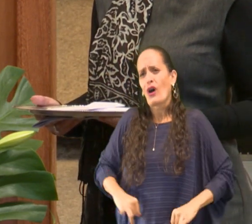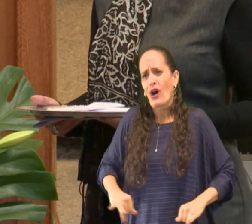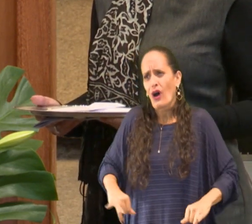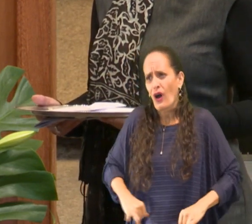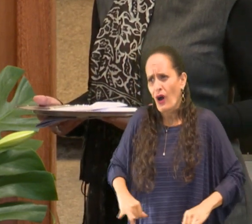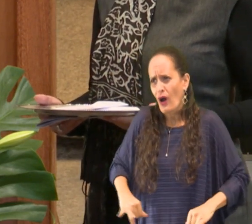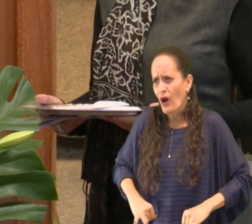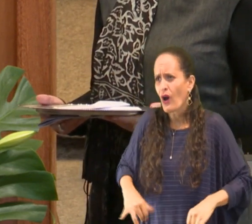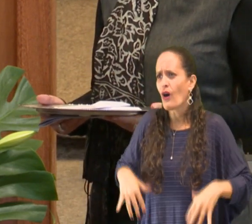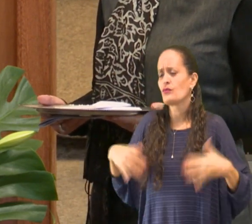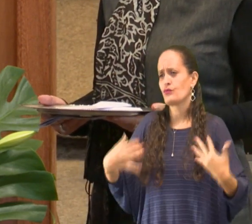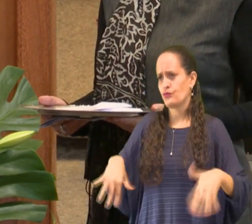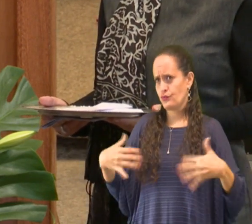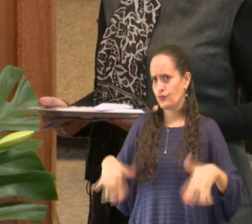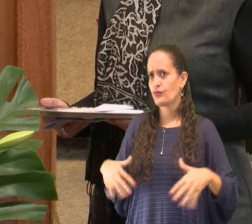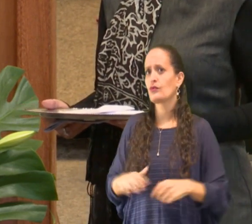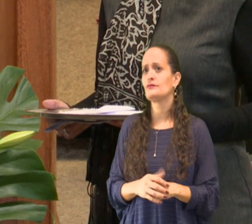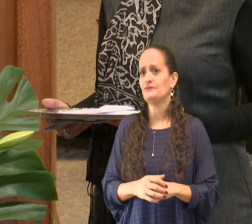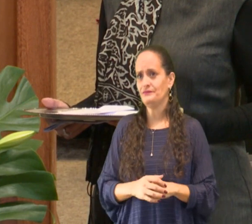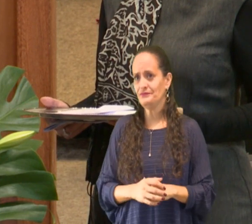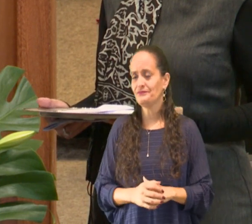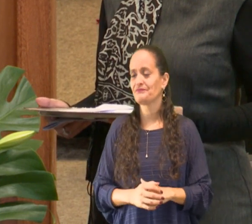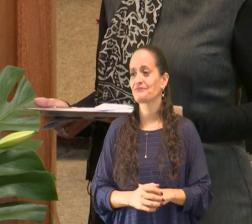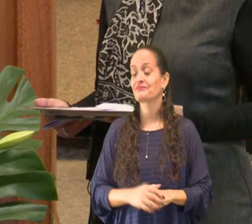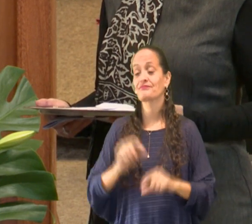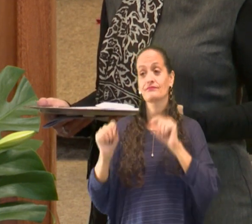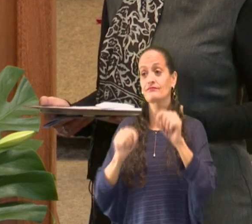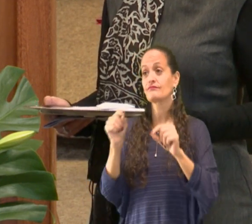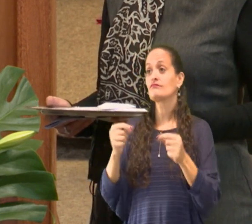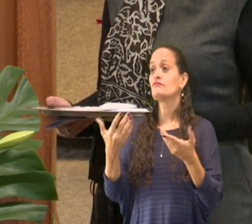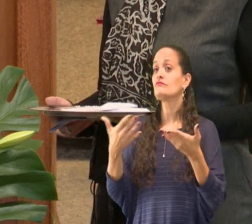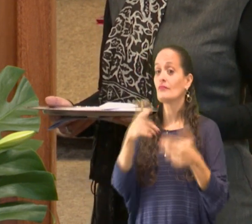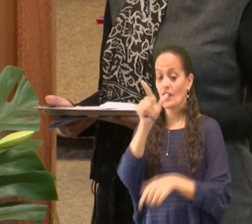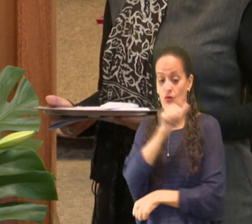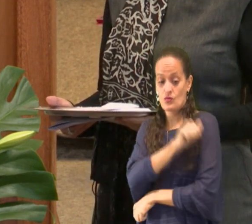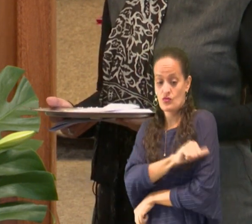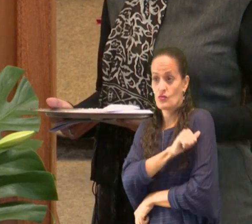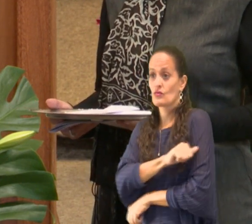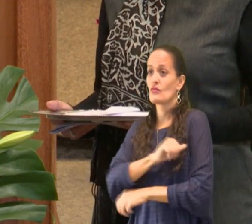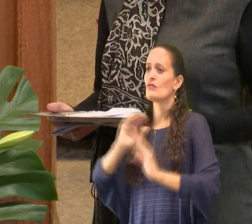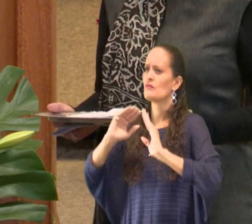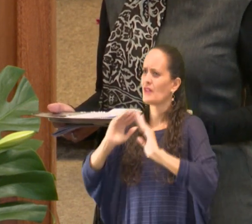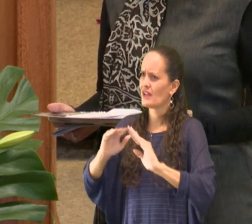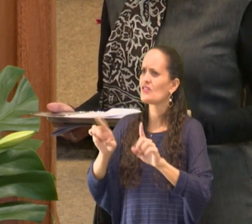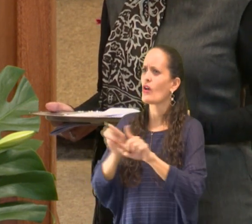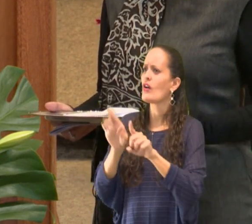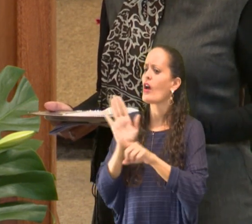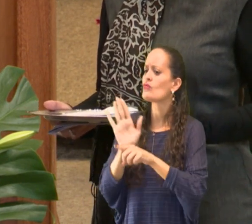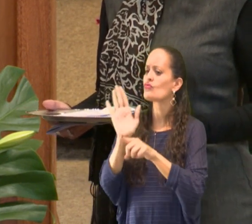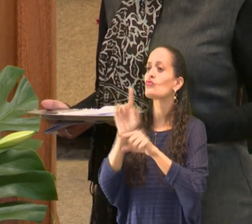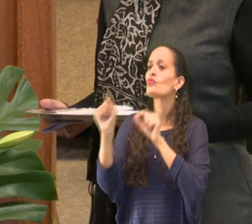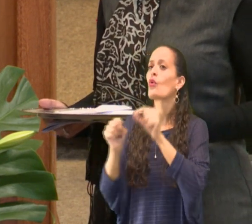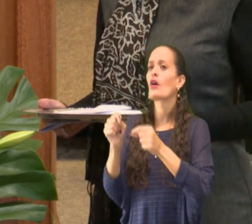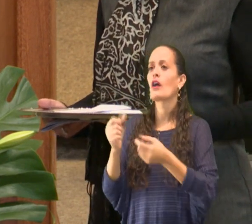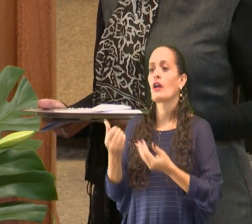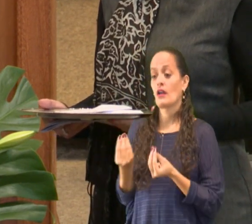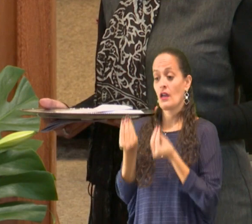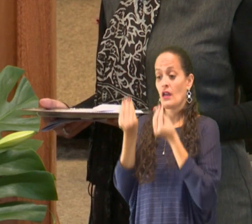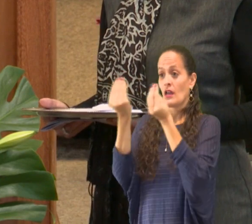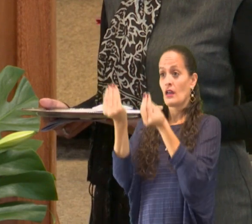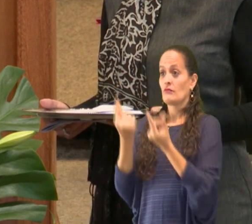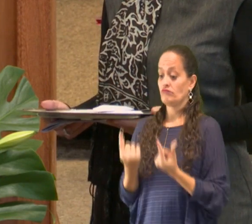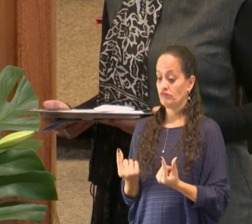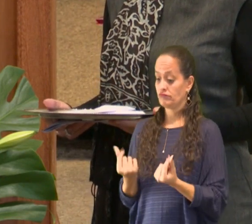Janeiro está se mobilizando. E o que eles nos pedem agora é exatamente a possibilidade de enviarmos algum